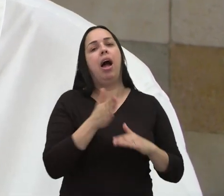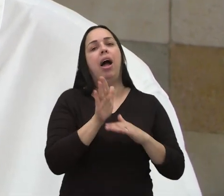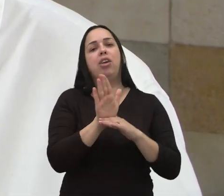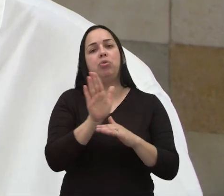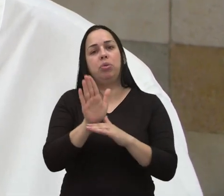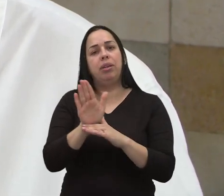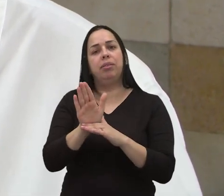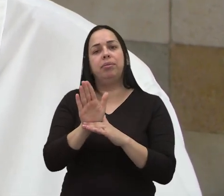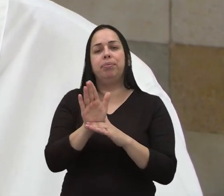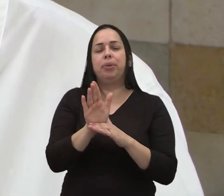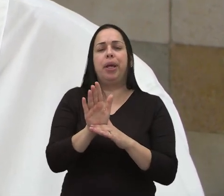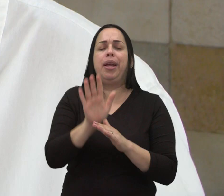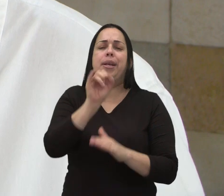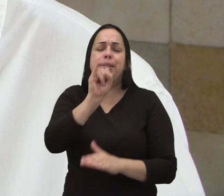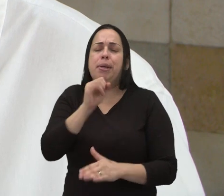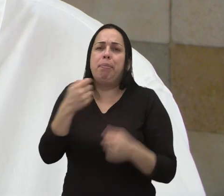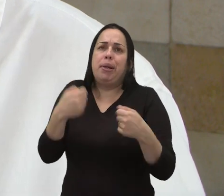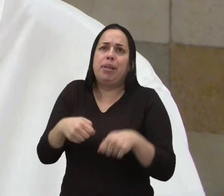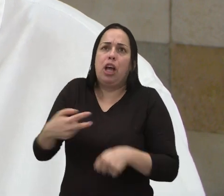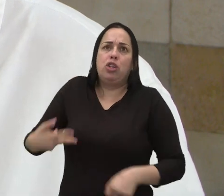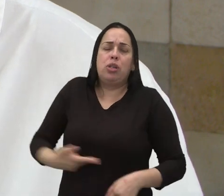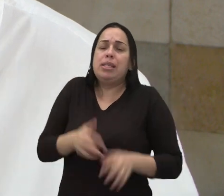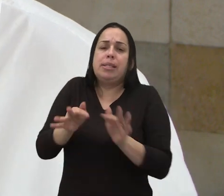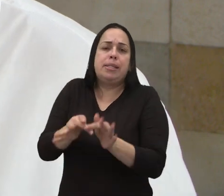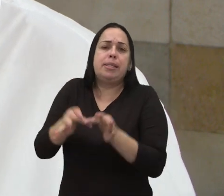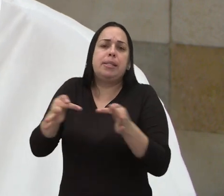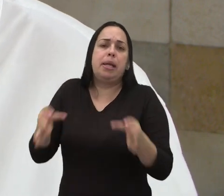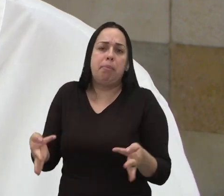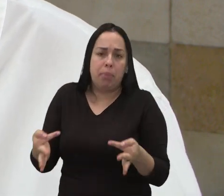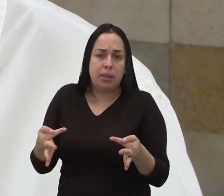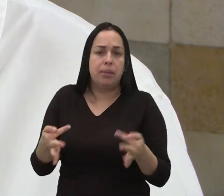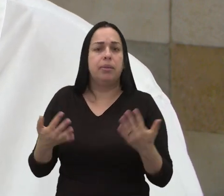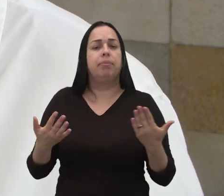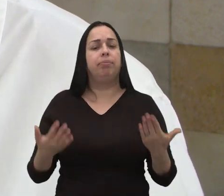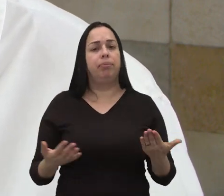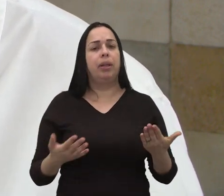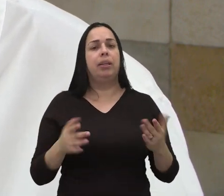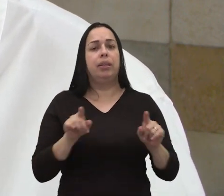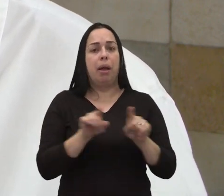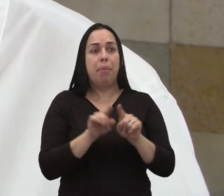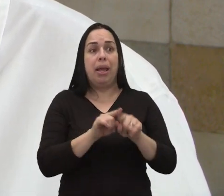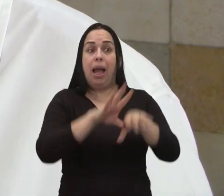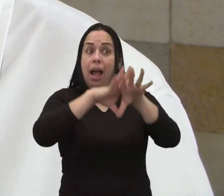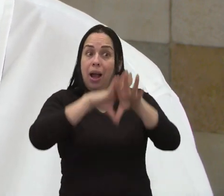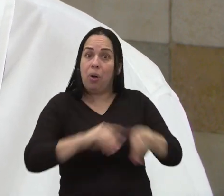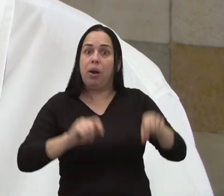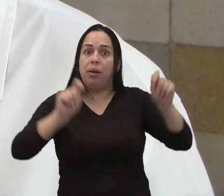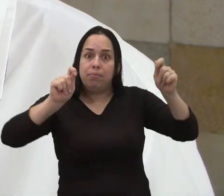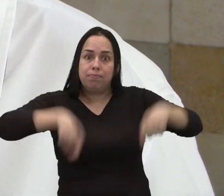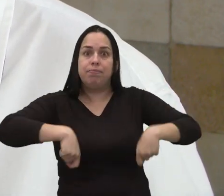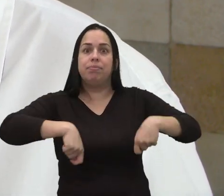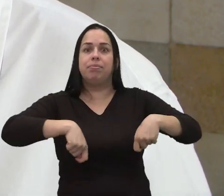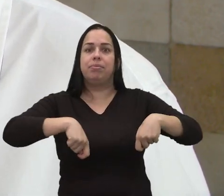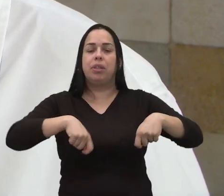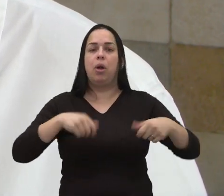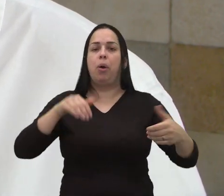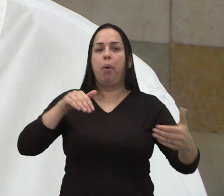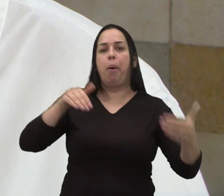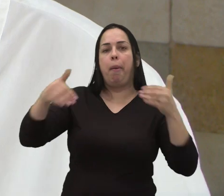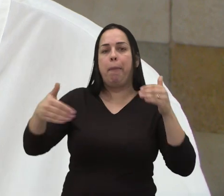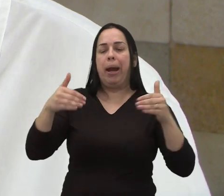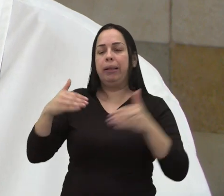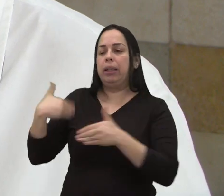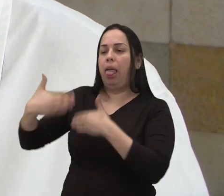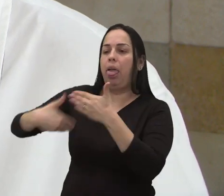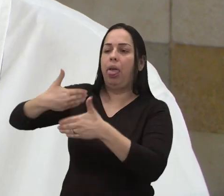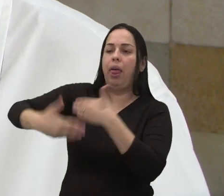muito provavelmente vai possibilitar uma cirurgia de pequeno porte, não tão mutilante. E a probabilidade de cura também é muito